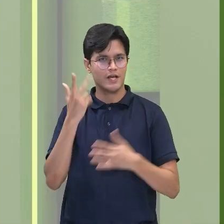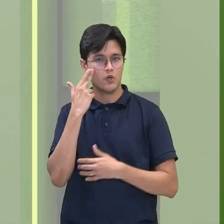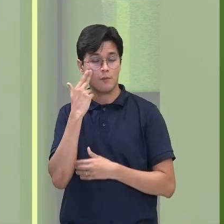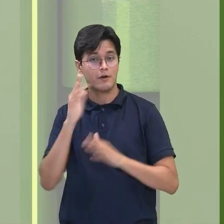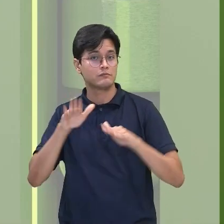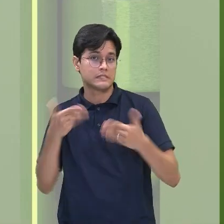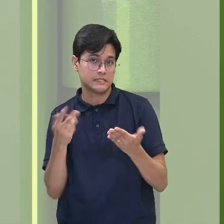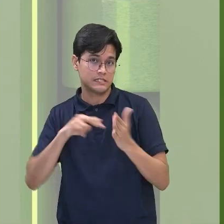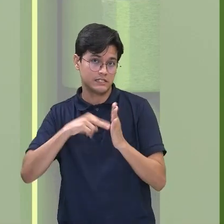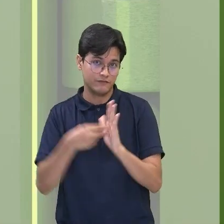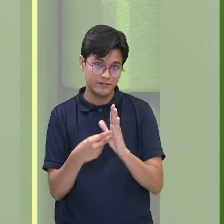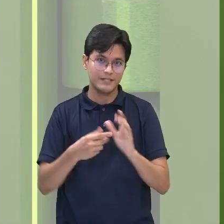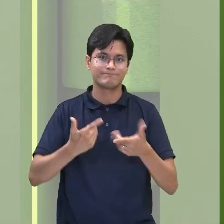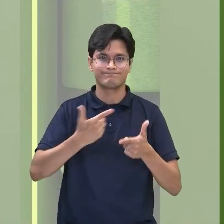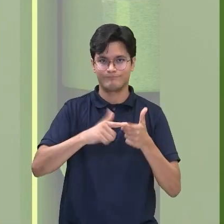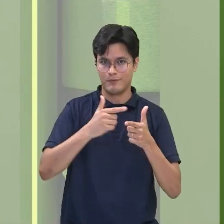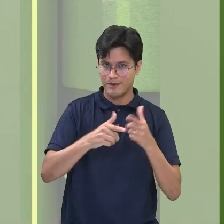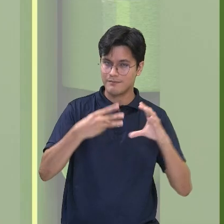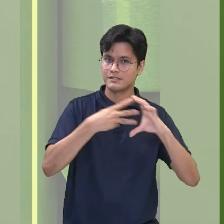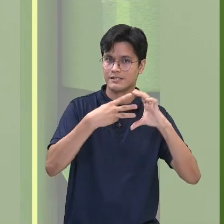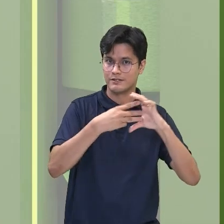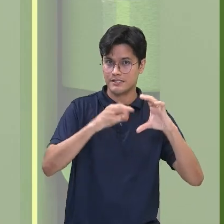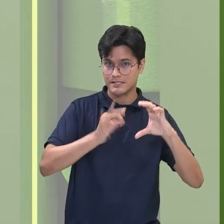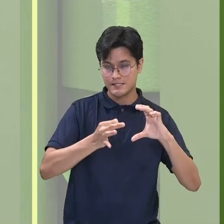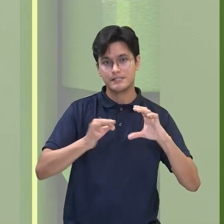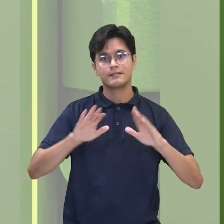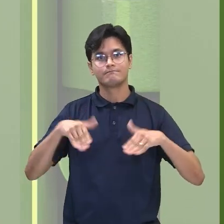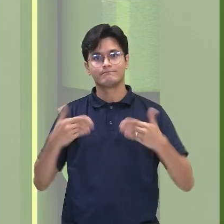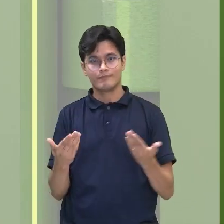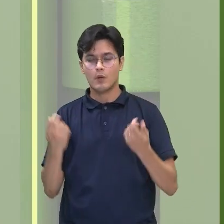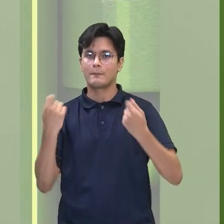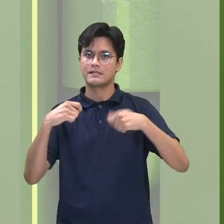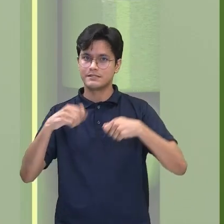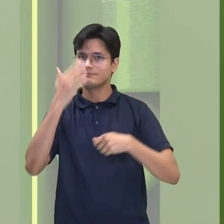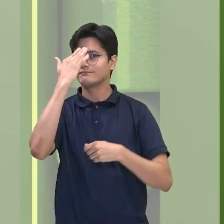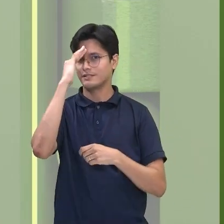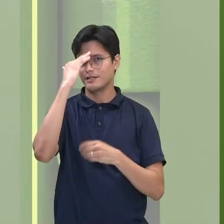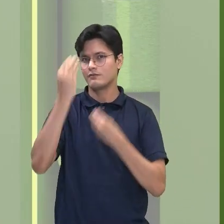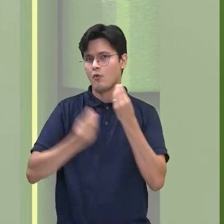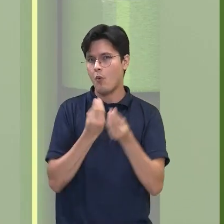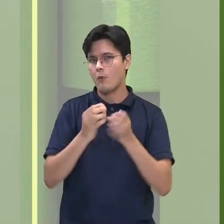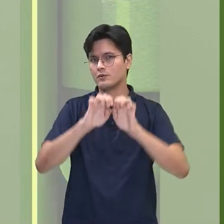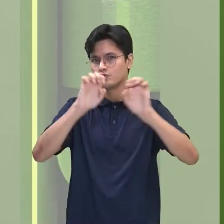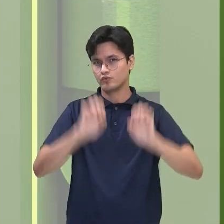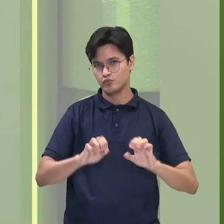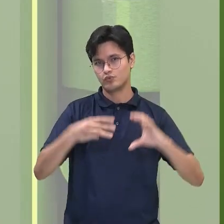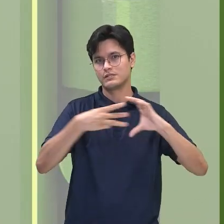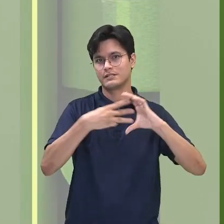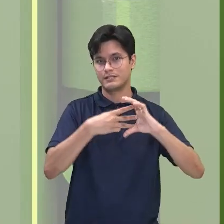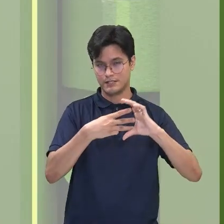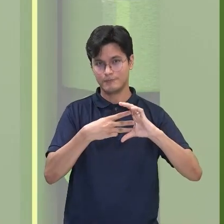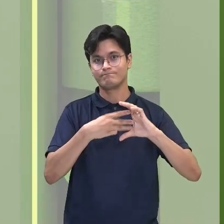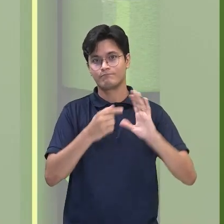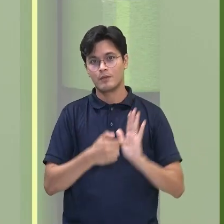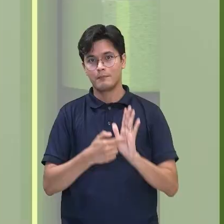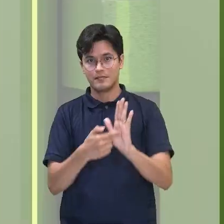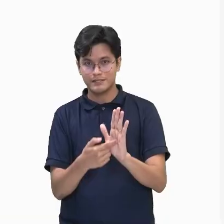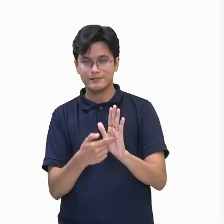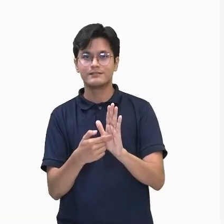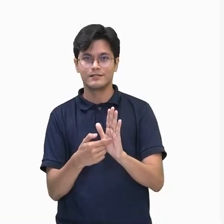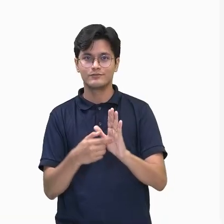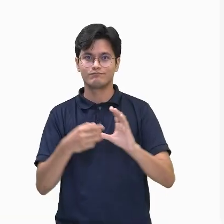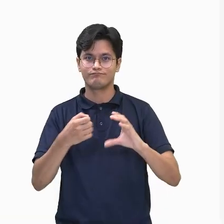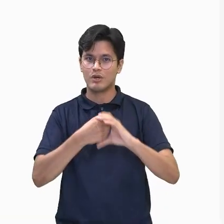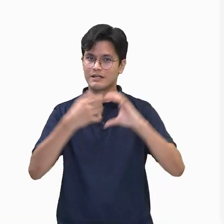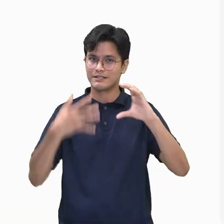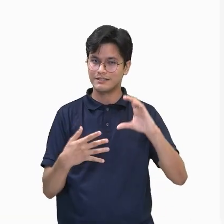um pouquinho como é a estrutura e o funcionamento dela, apresentando aí essa estrutura complexa que é